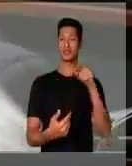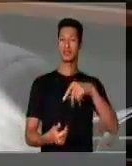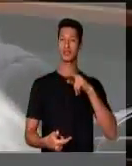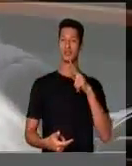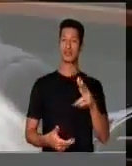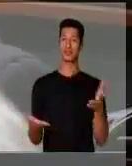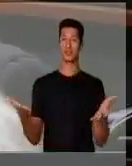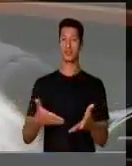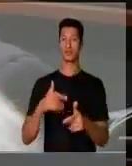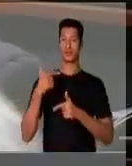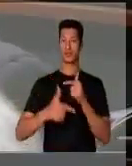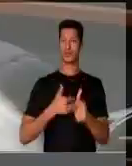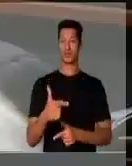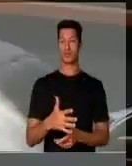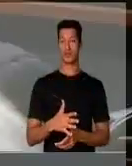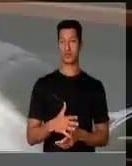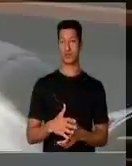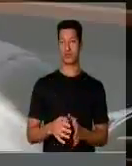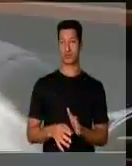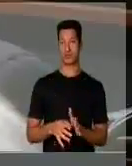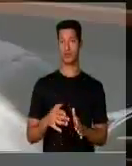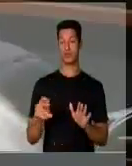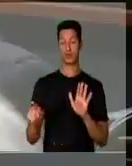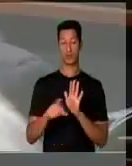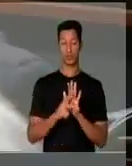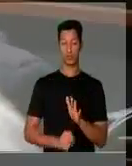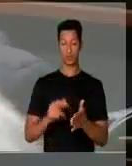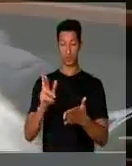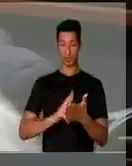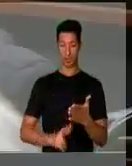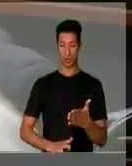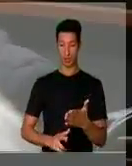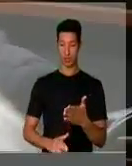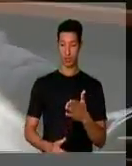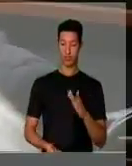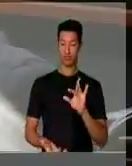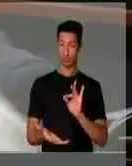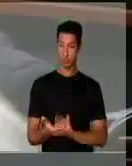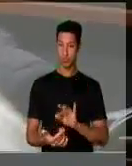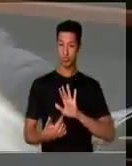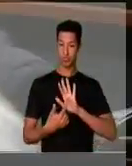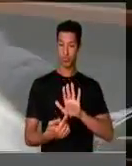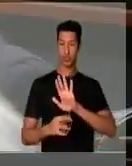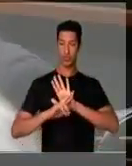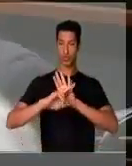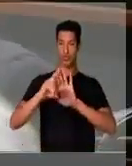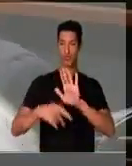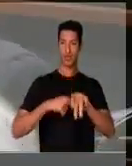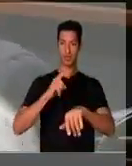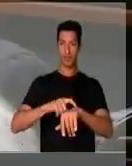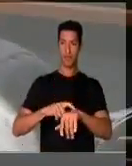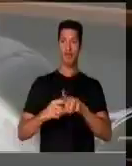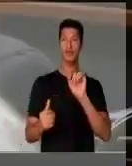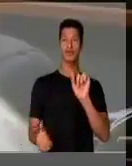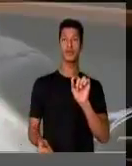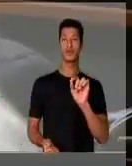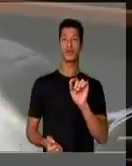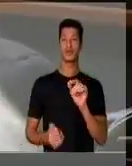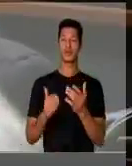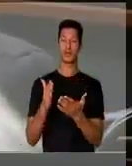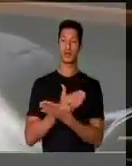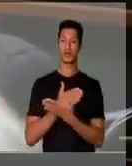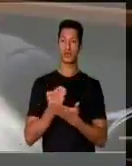como é o caso dos servidores. E o próprio relator evidenciou em diversos momentos